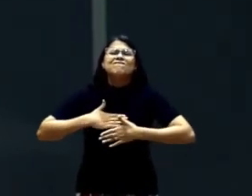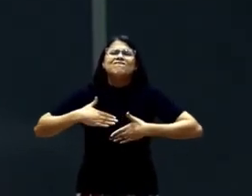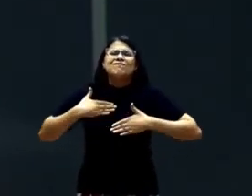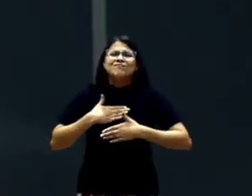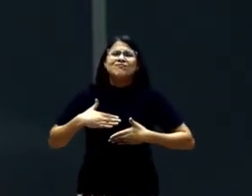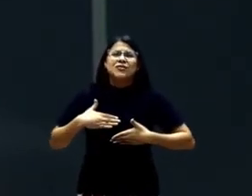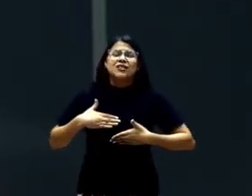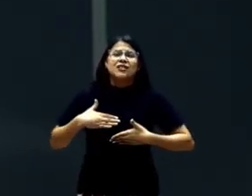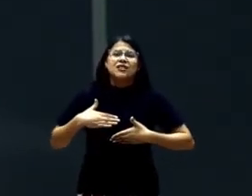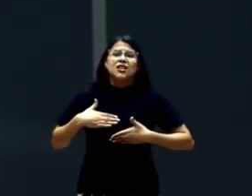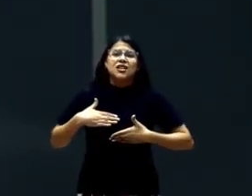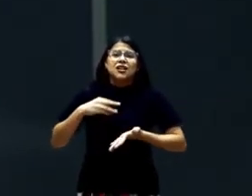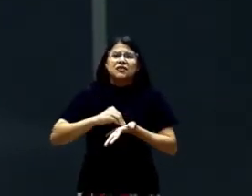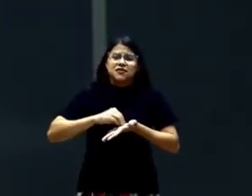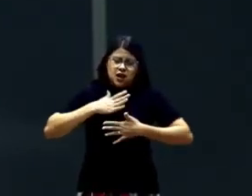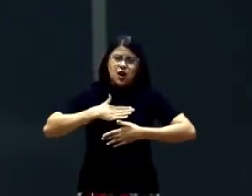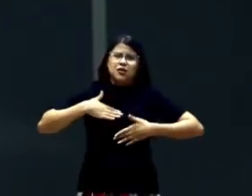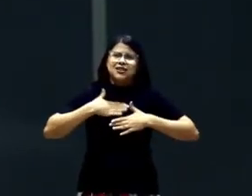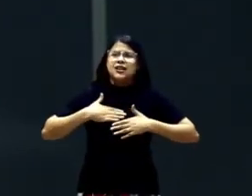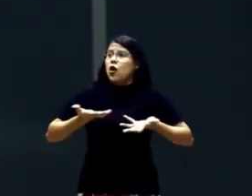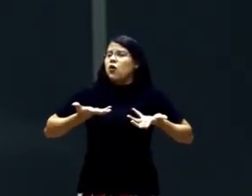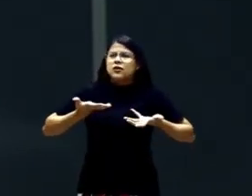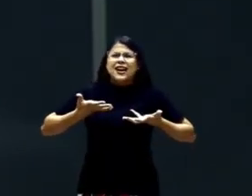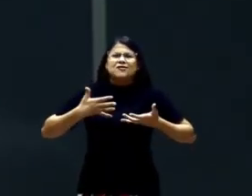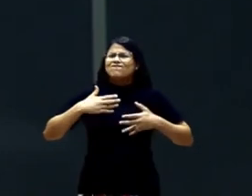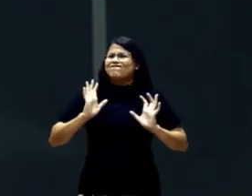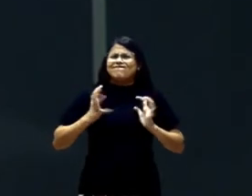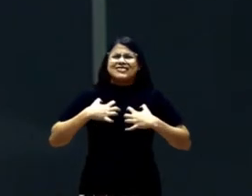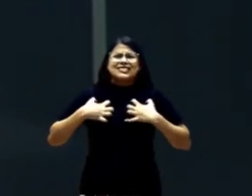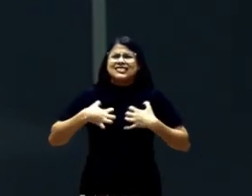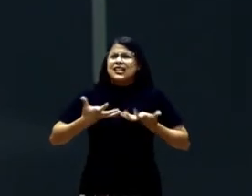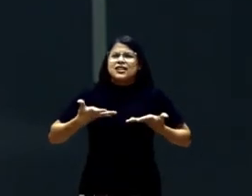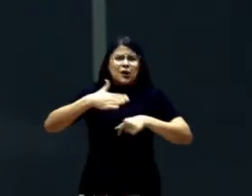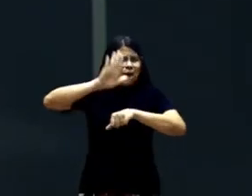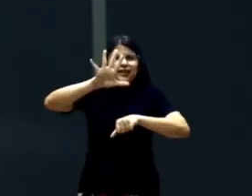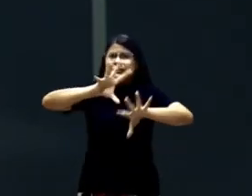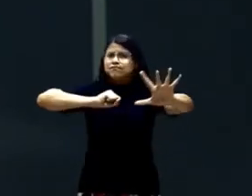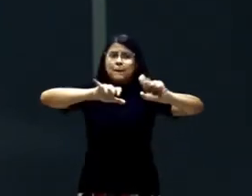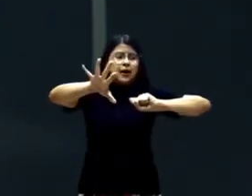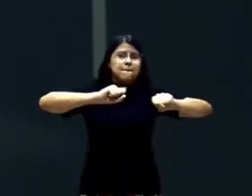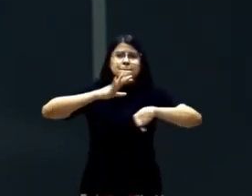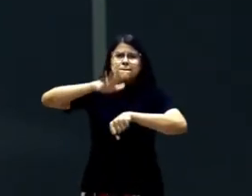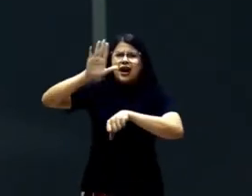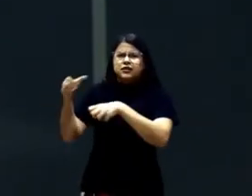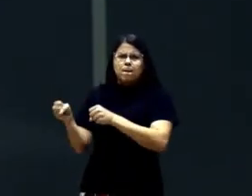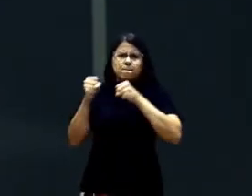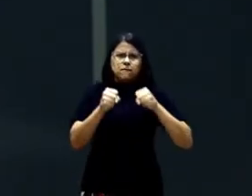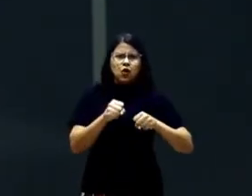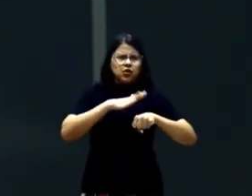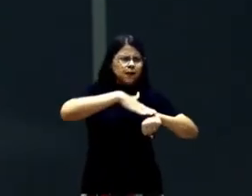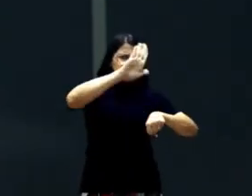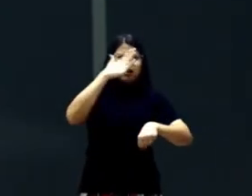querendo sempre um pouquinho mais. Um pouquinho mais de poder, um pouquinho mais